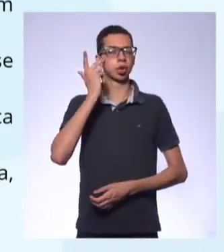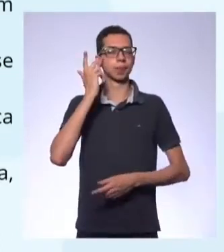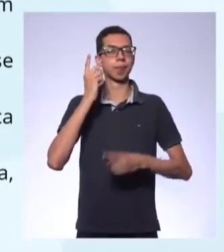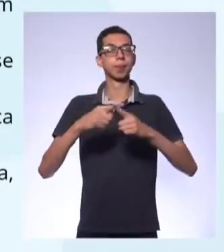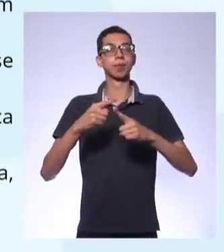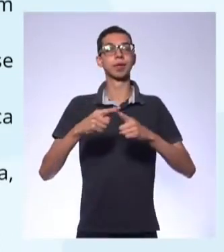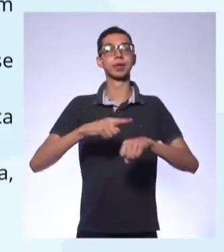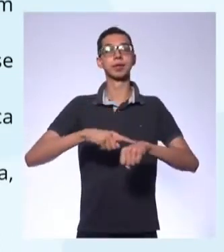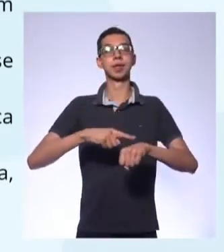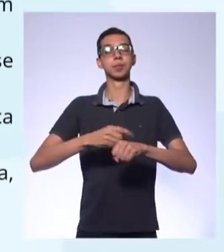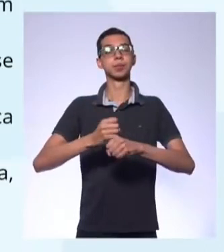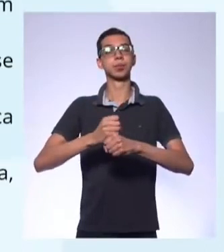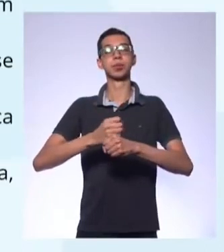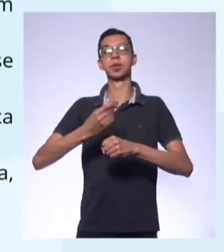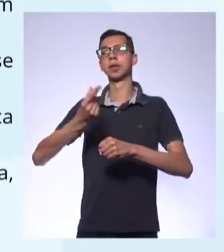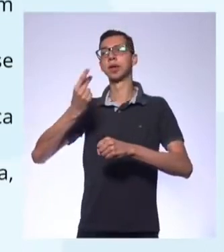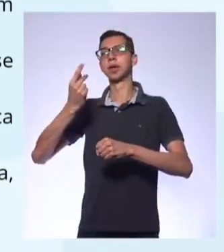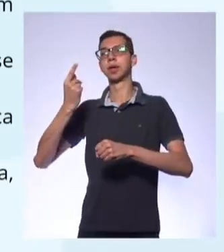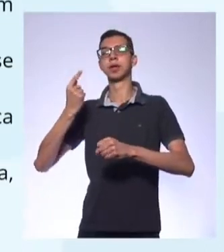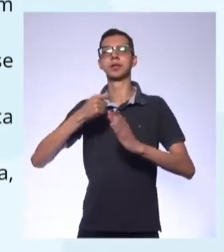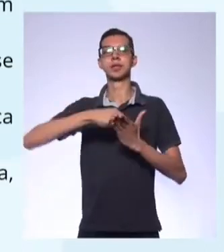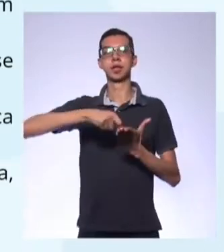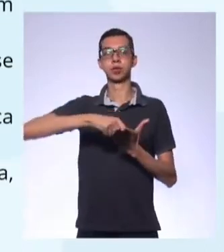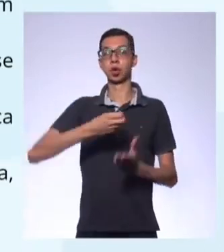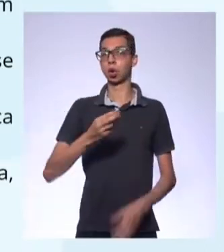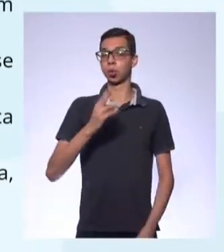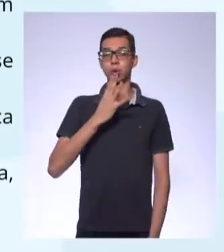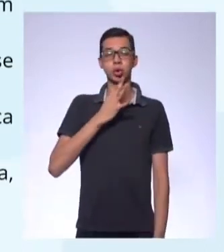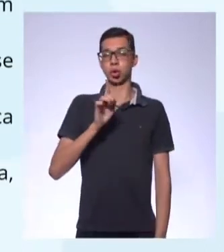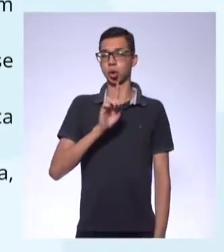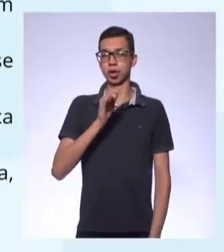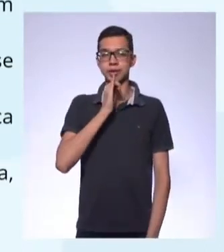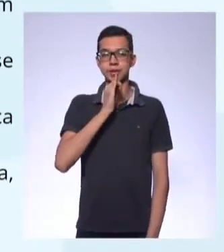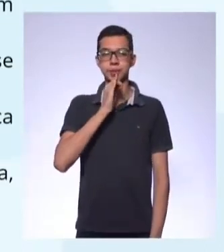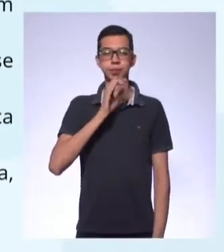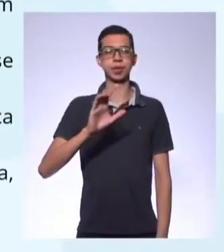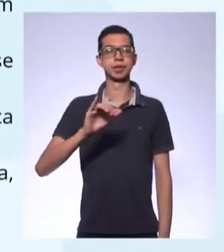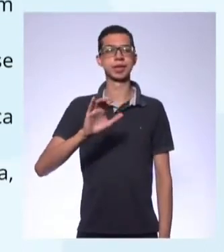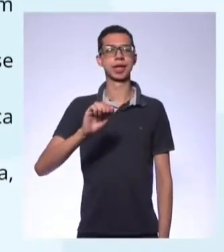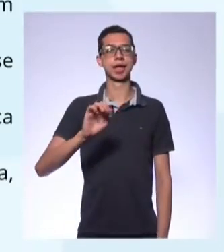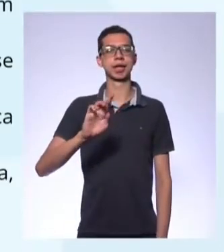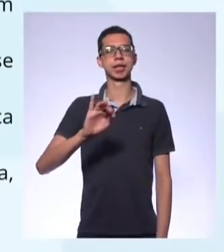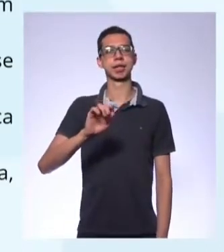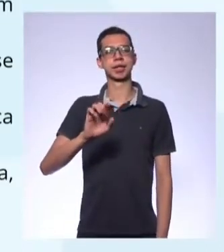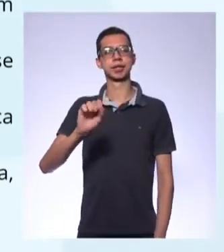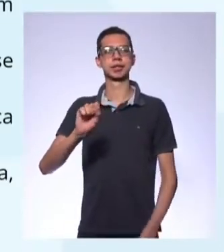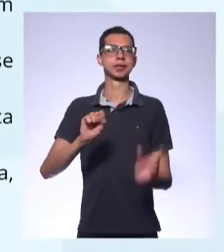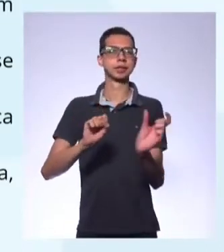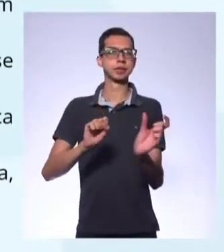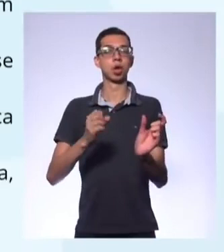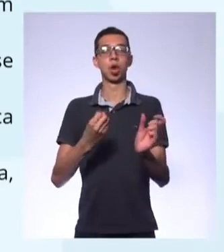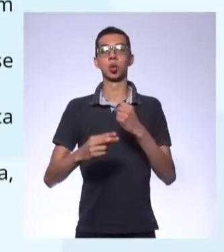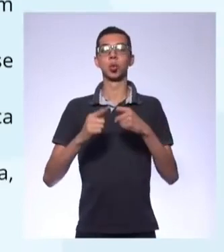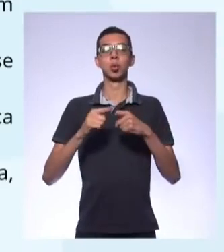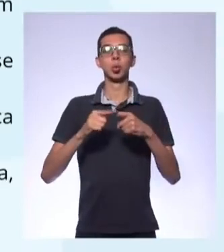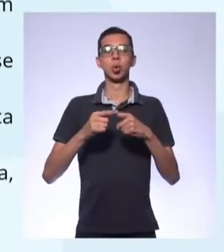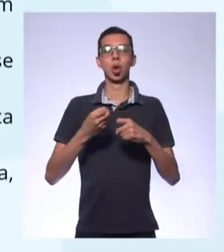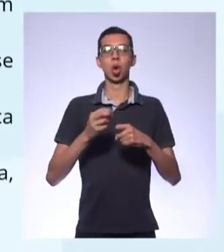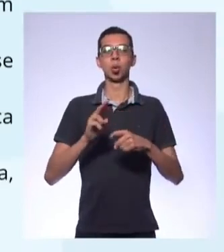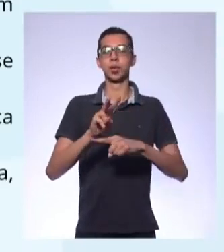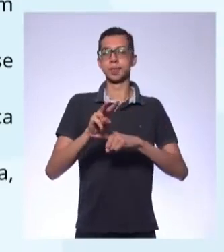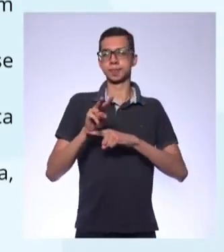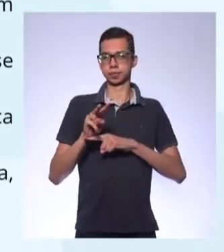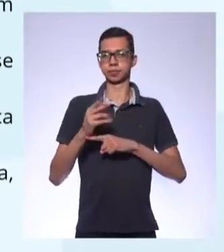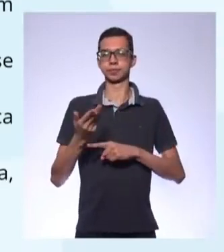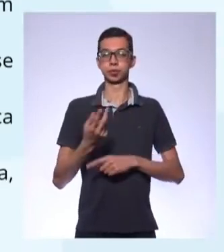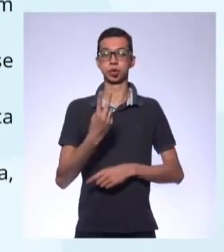escrita. Ou não reconheci termos como cicatriz, ciumenta e emprestado. Vamos lá, 2 minutinhos para vocês responderem